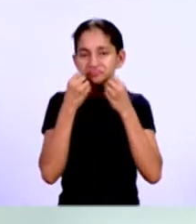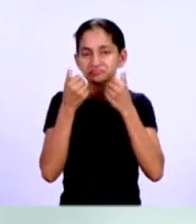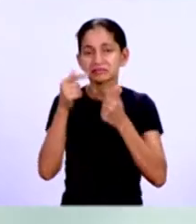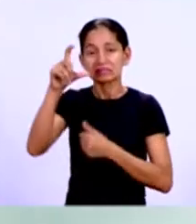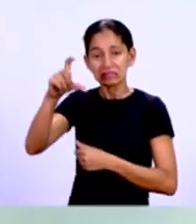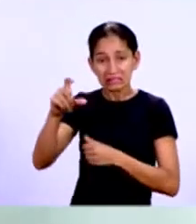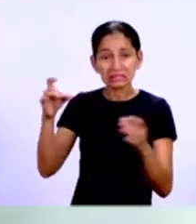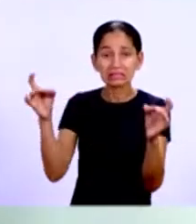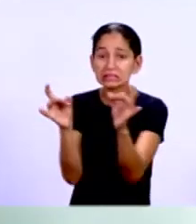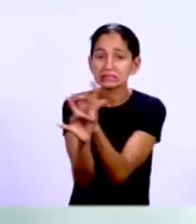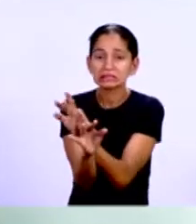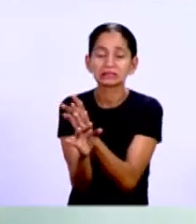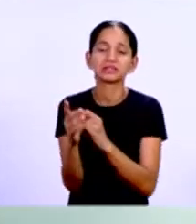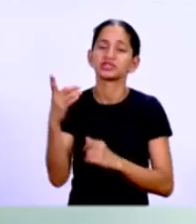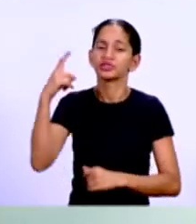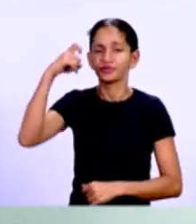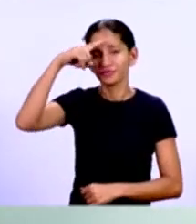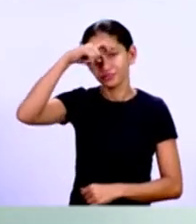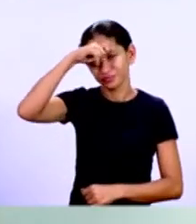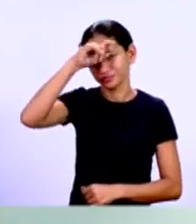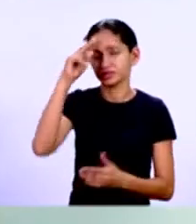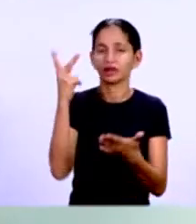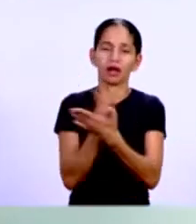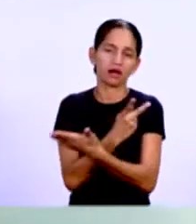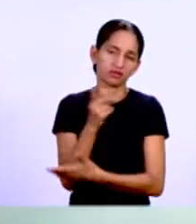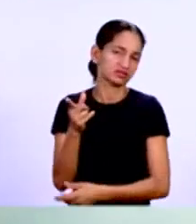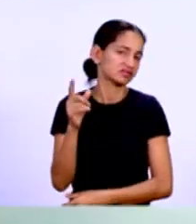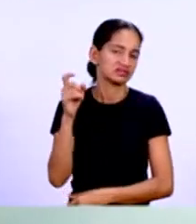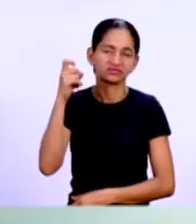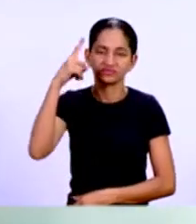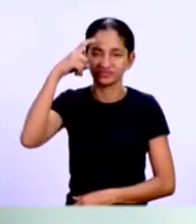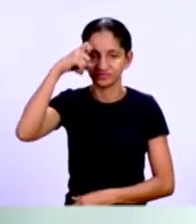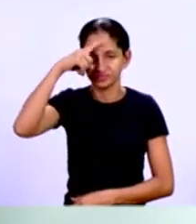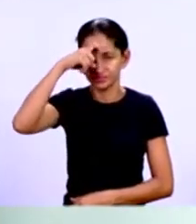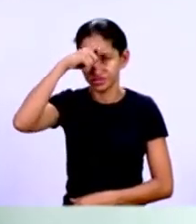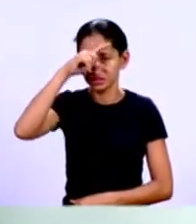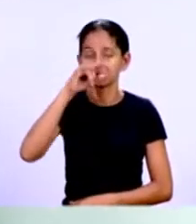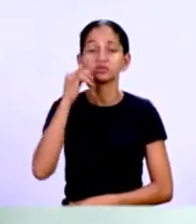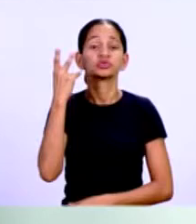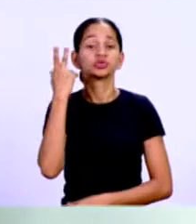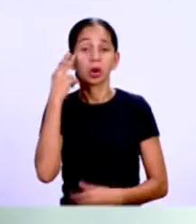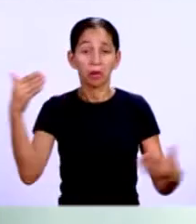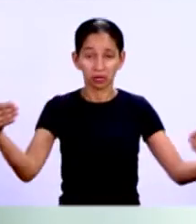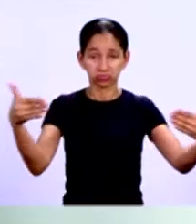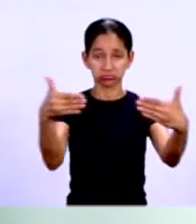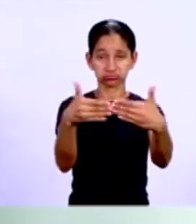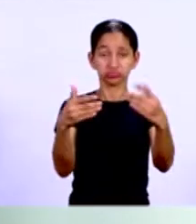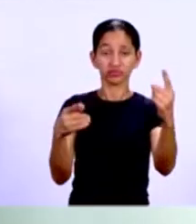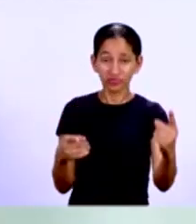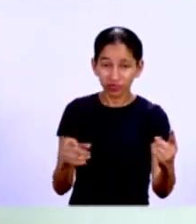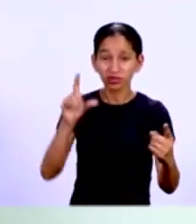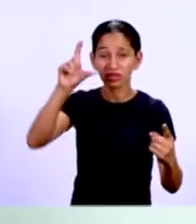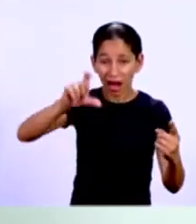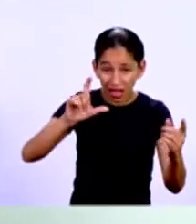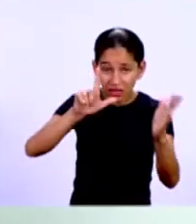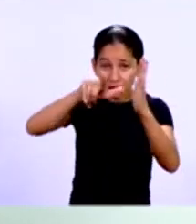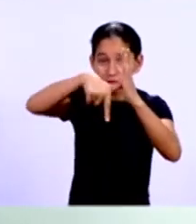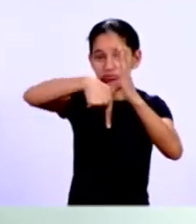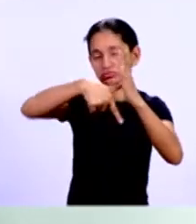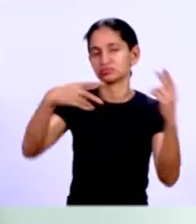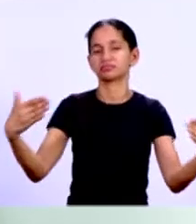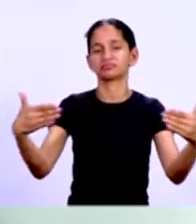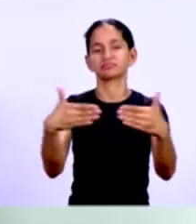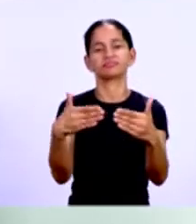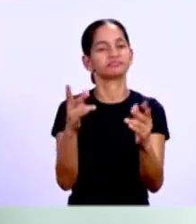falir ou se entrar numa situação muito difícil, que é uma coisa bem rara. É mais fácil que eu tenha dificuldade de pagar uma conta e atrás do que o banco